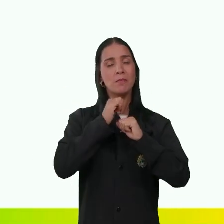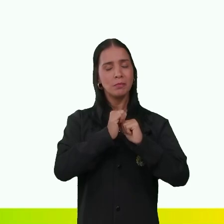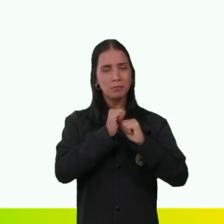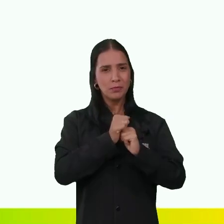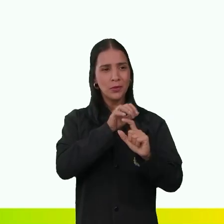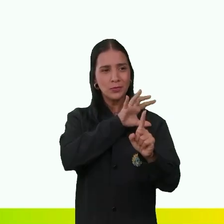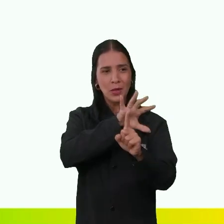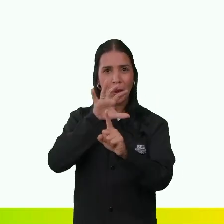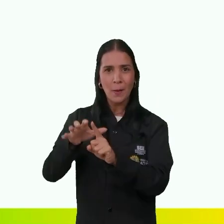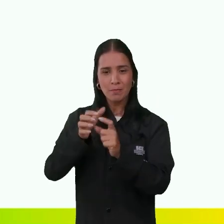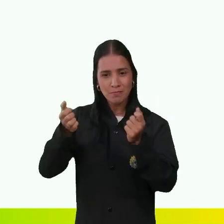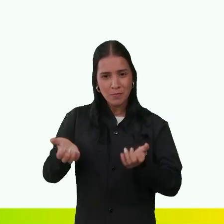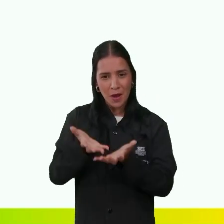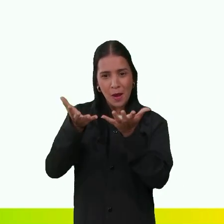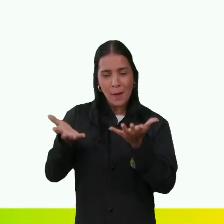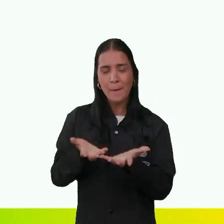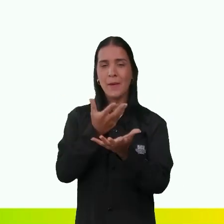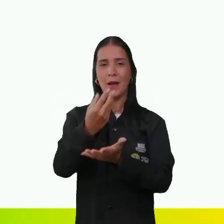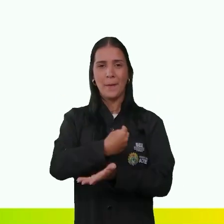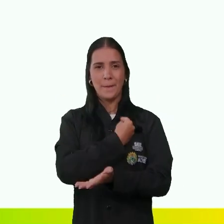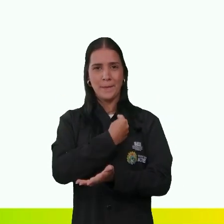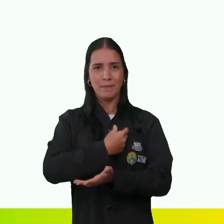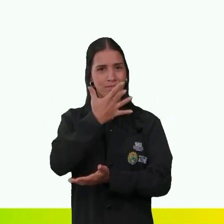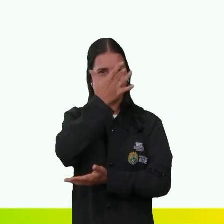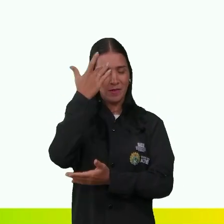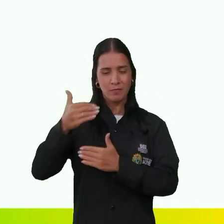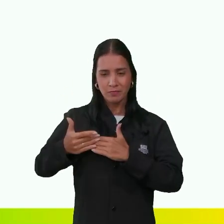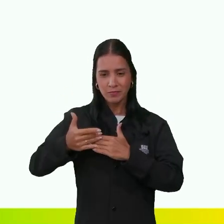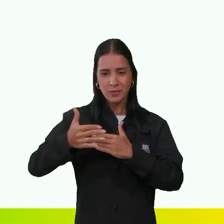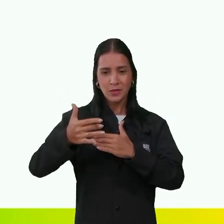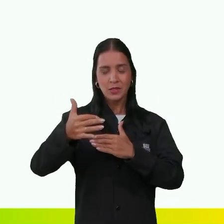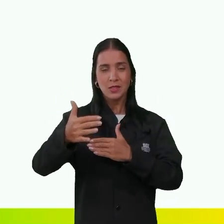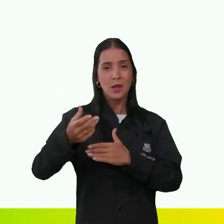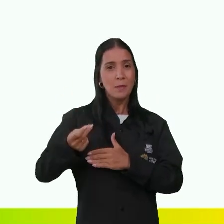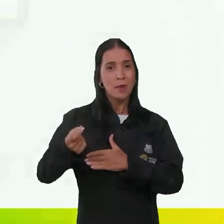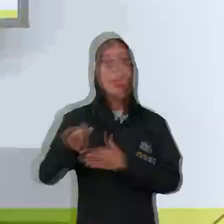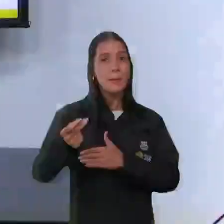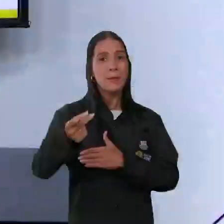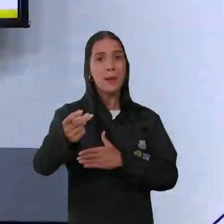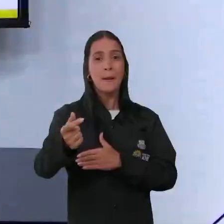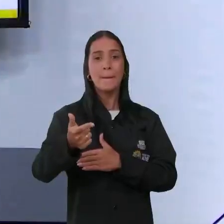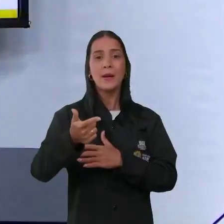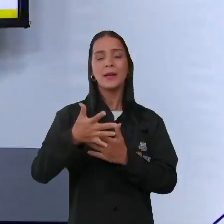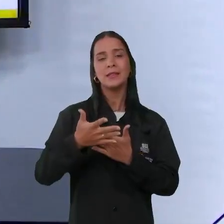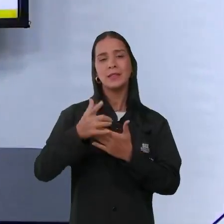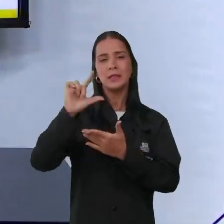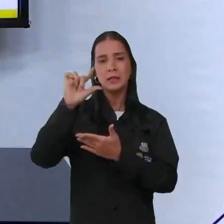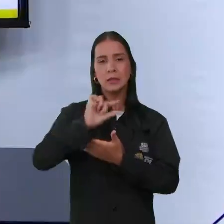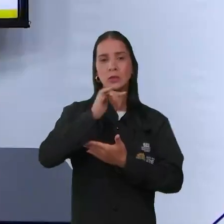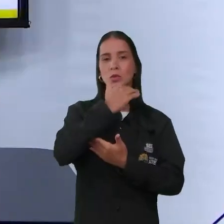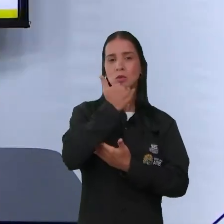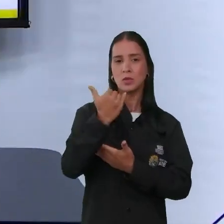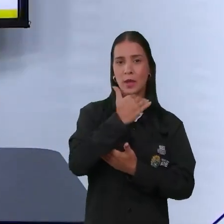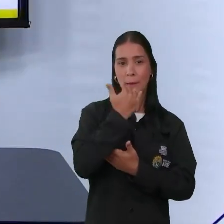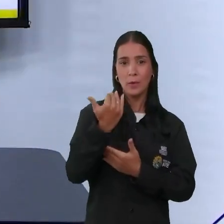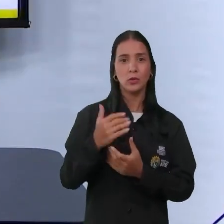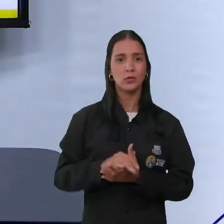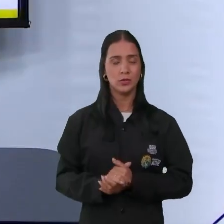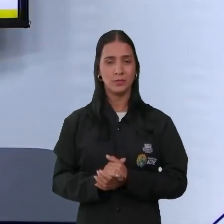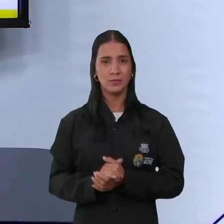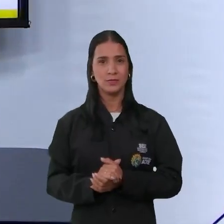aumento da expectativa de vida e a redução da mortalidade. E, fundamentalmente, ela tem contribuído para as